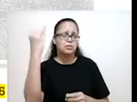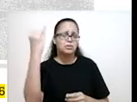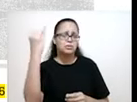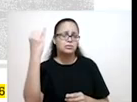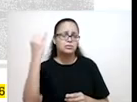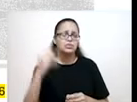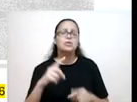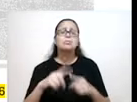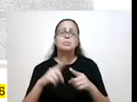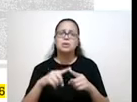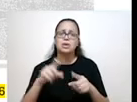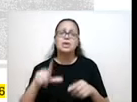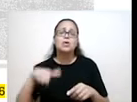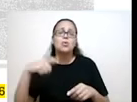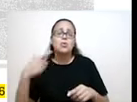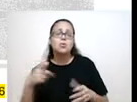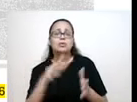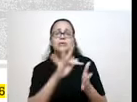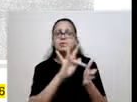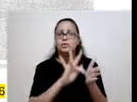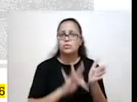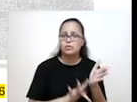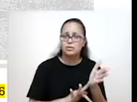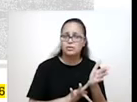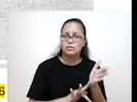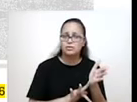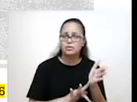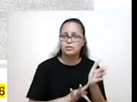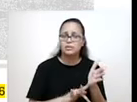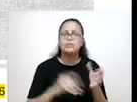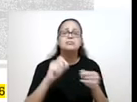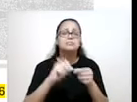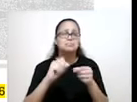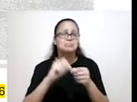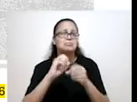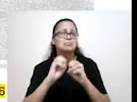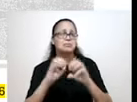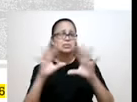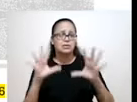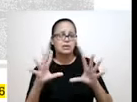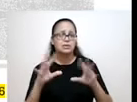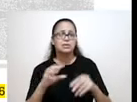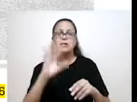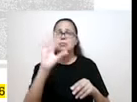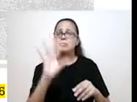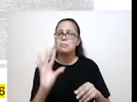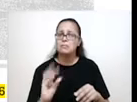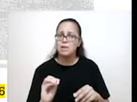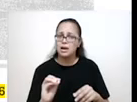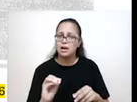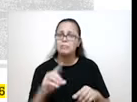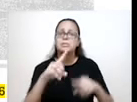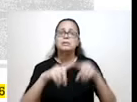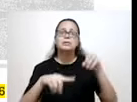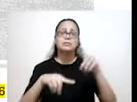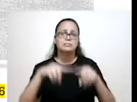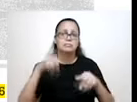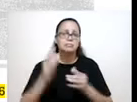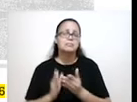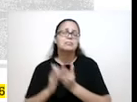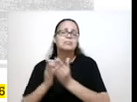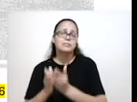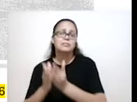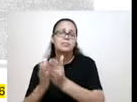dela, outras teorias sobre astronomia e física puderam ser criadas. Mapas e instrumentos de navegação também